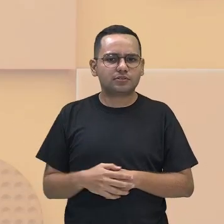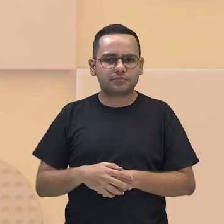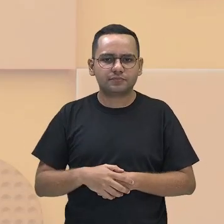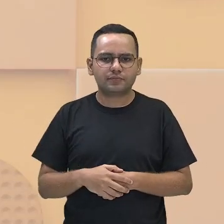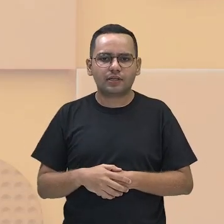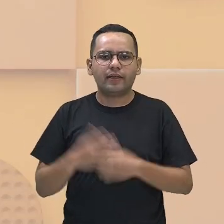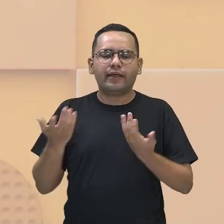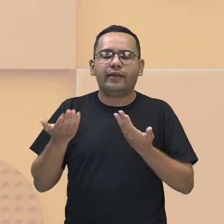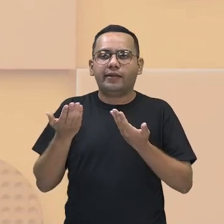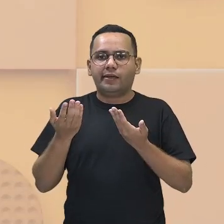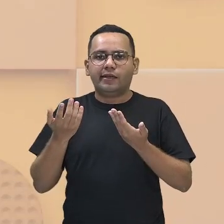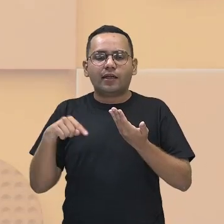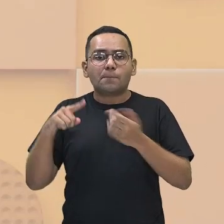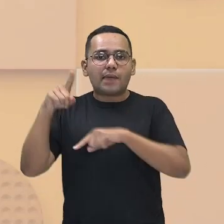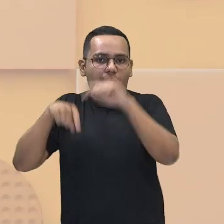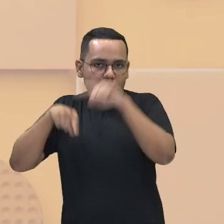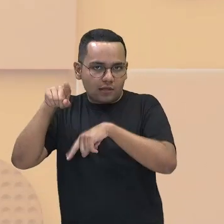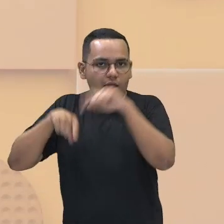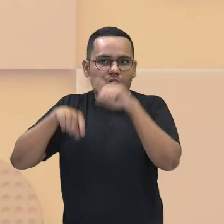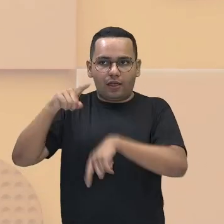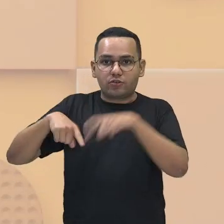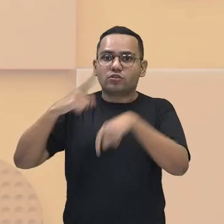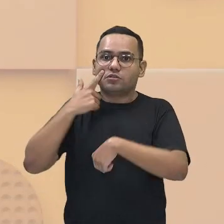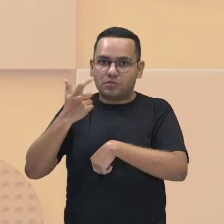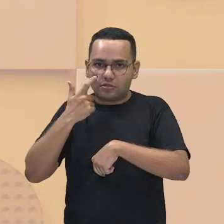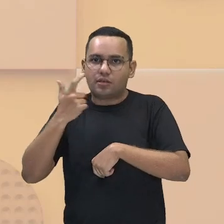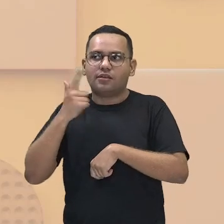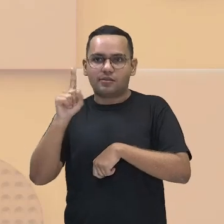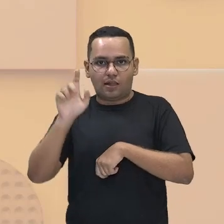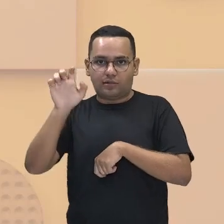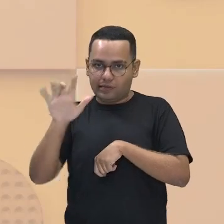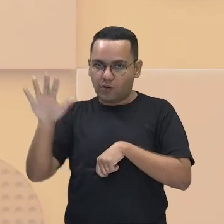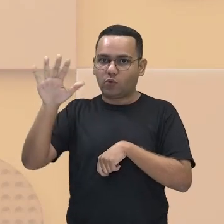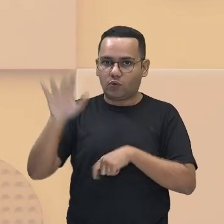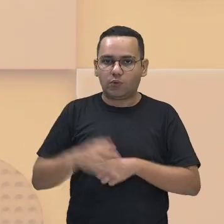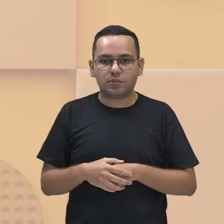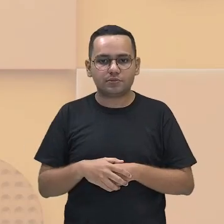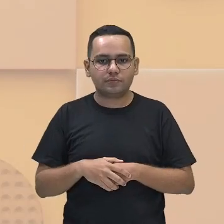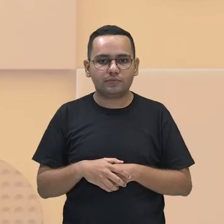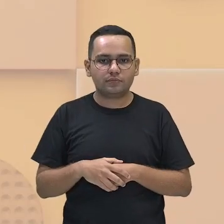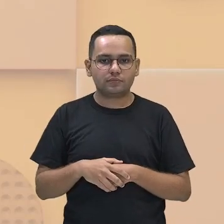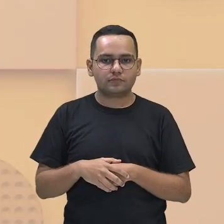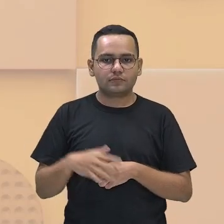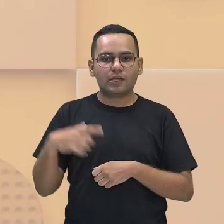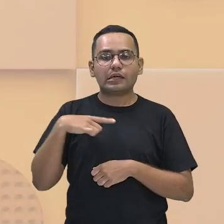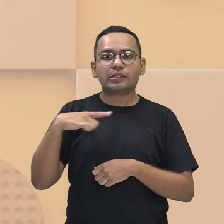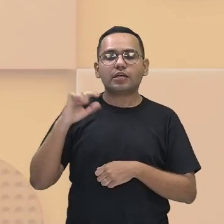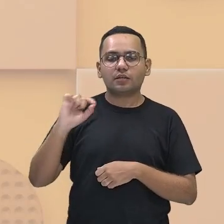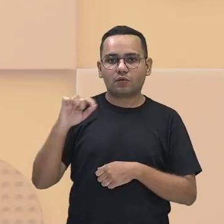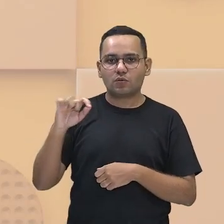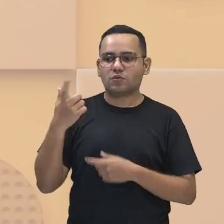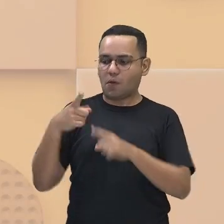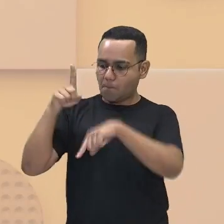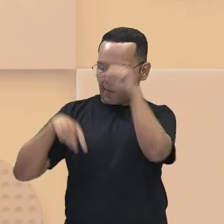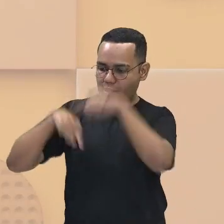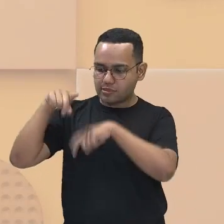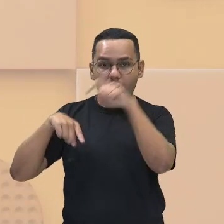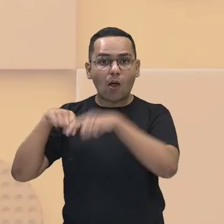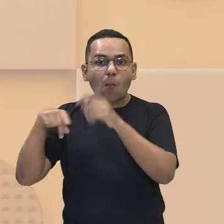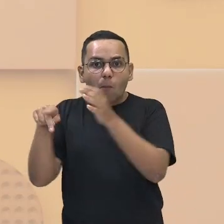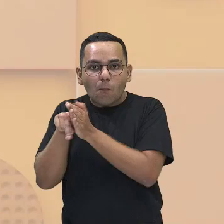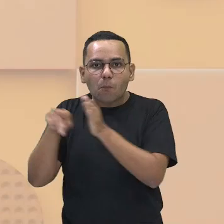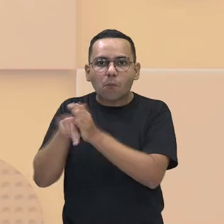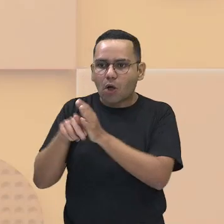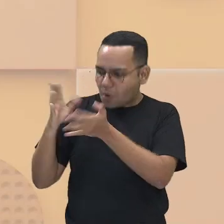também bastante apreciada na Europa, e eles queriam ter o comércio exclusivo dessa canela para levar